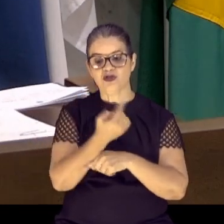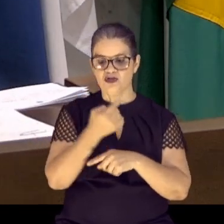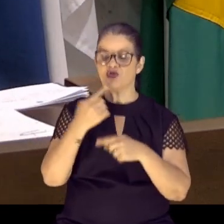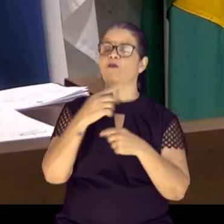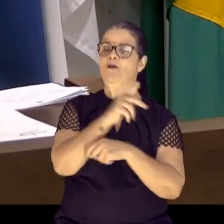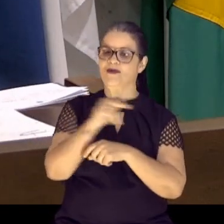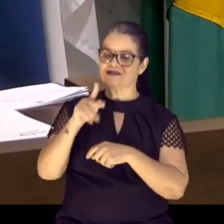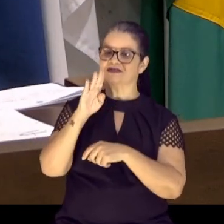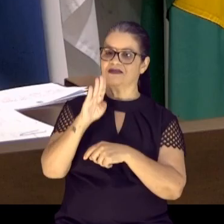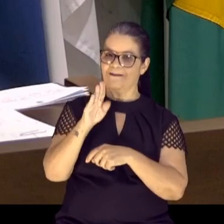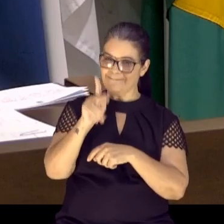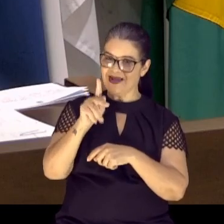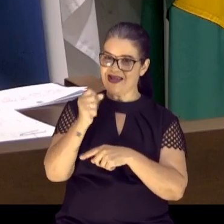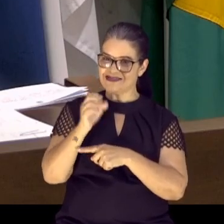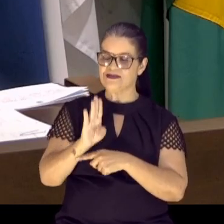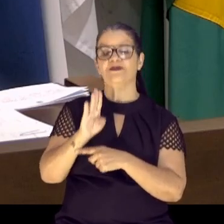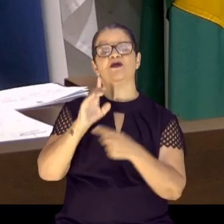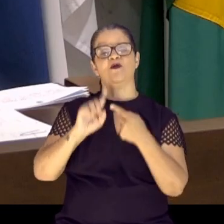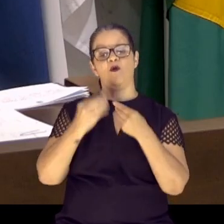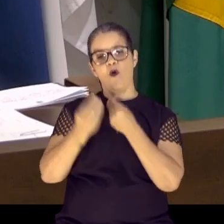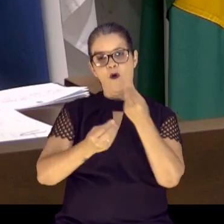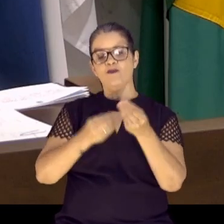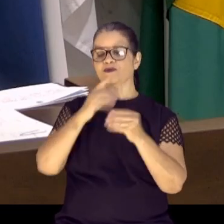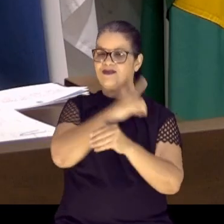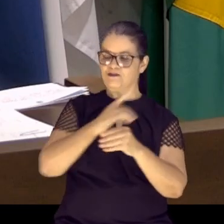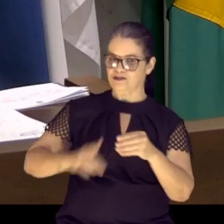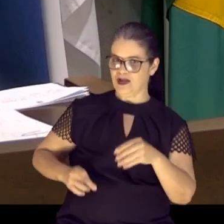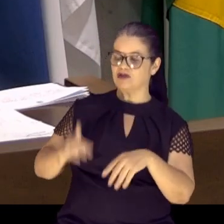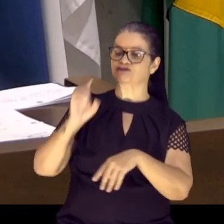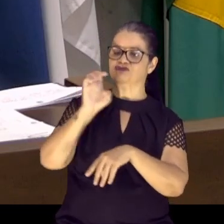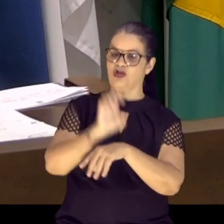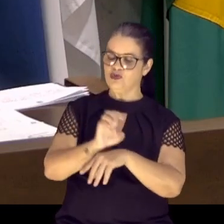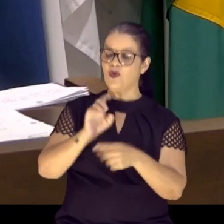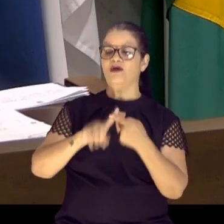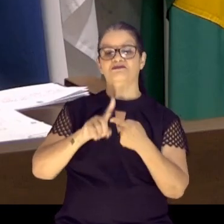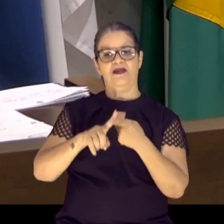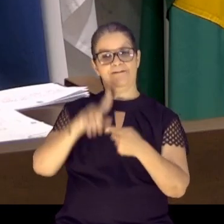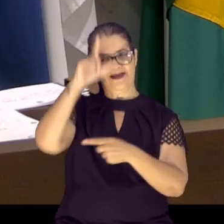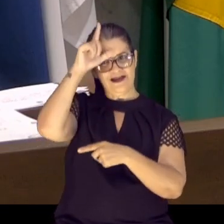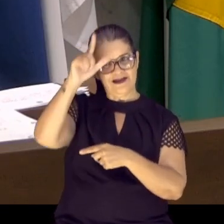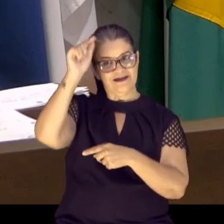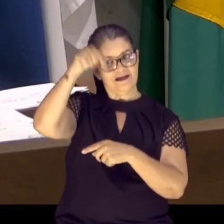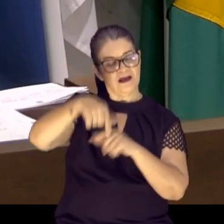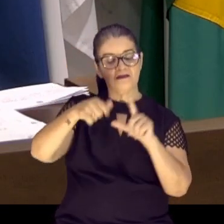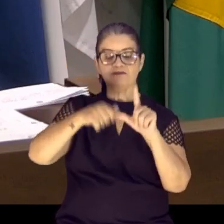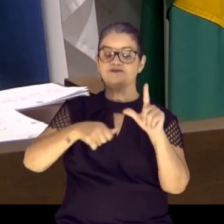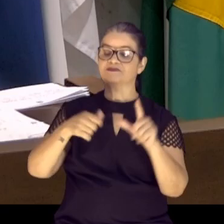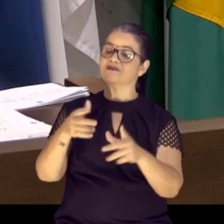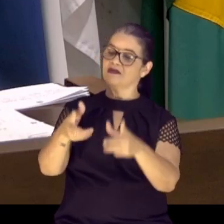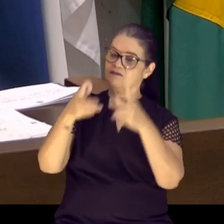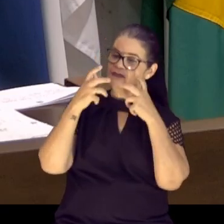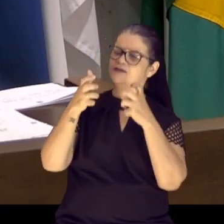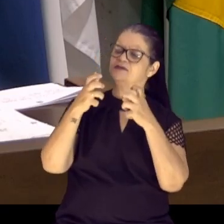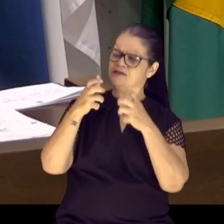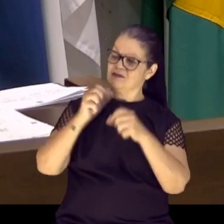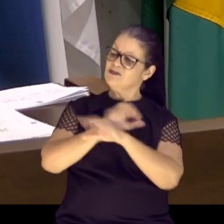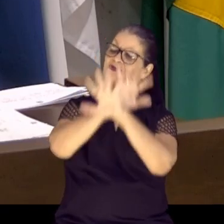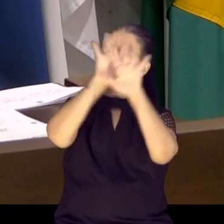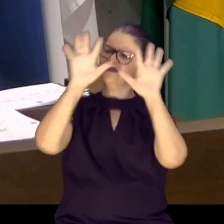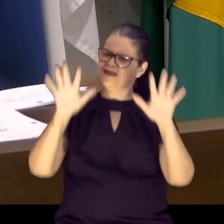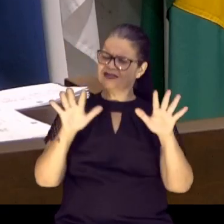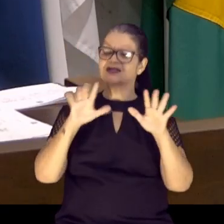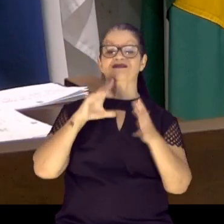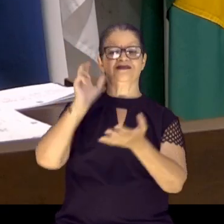como deputado estadual, como líder do PSB nessa casa, enxergo com muita nitidez essa responsabilidade.